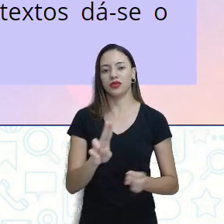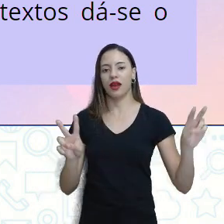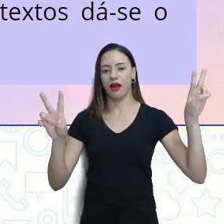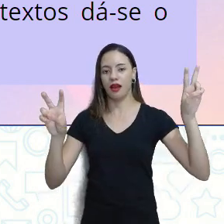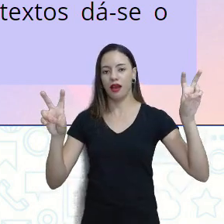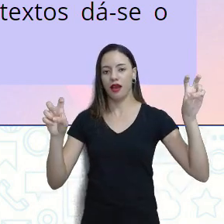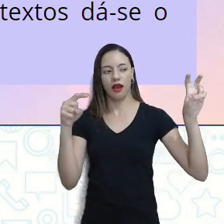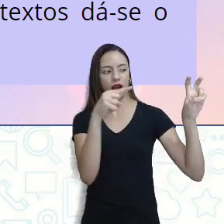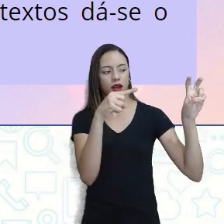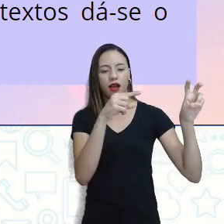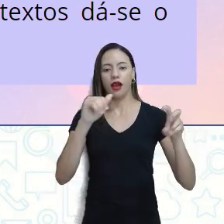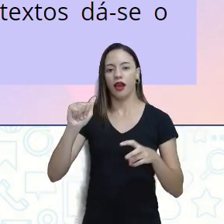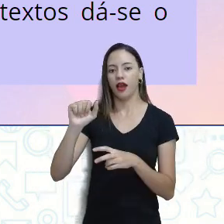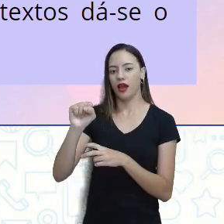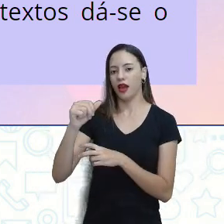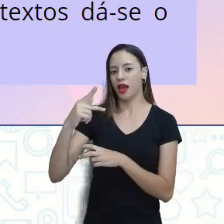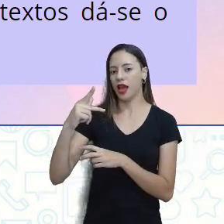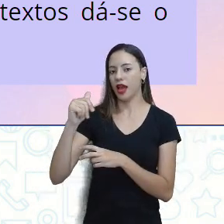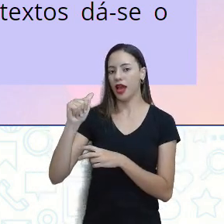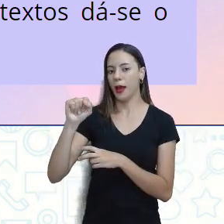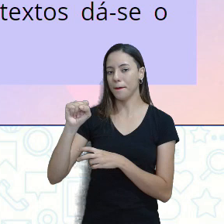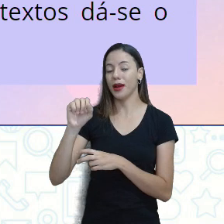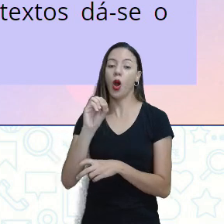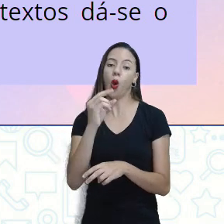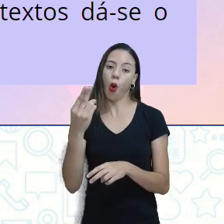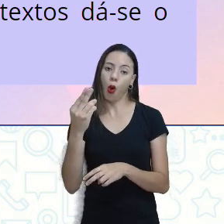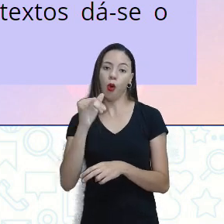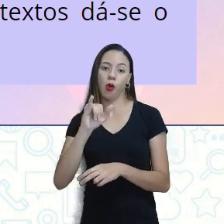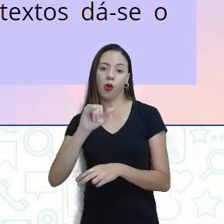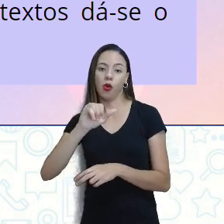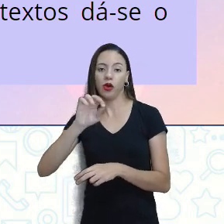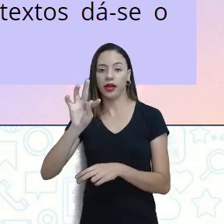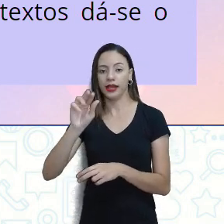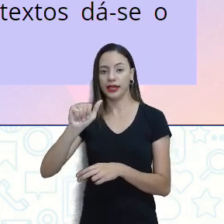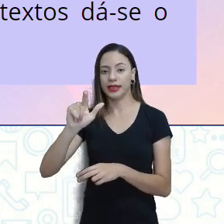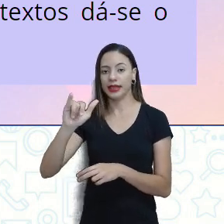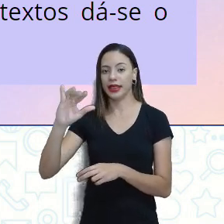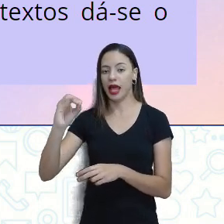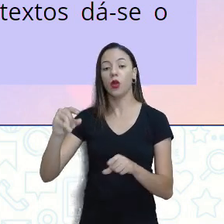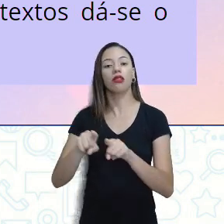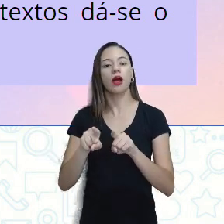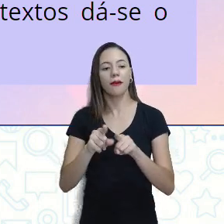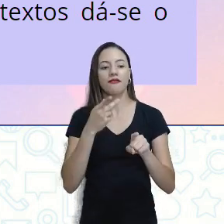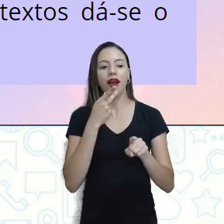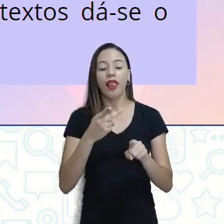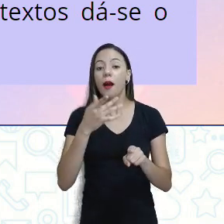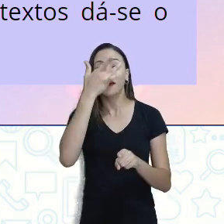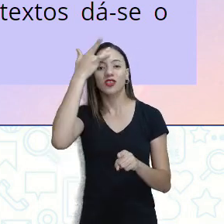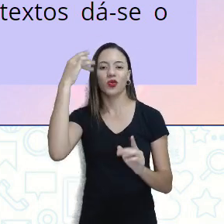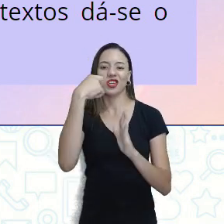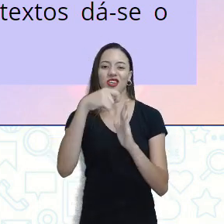pode ser também um itálico, tá? E com menção à autoria. A citação é